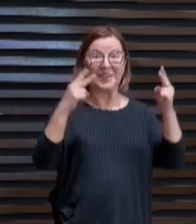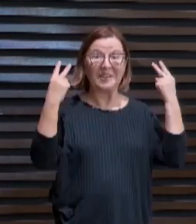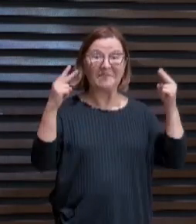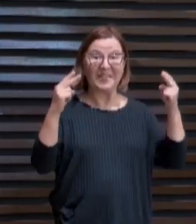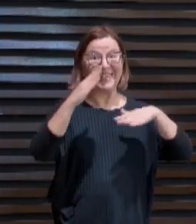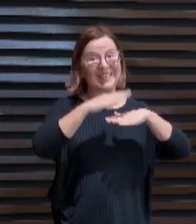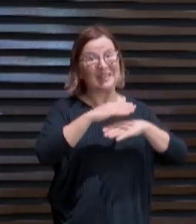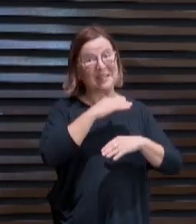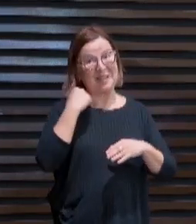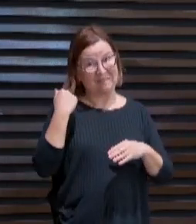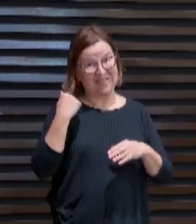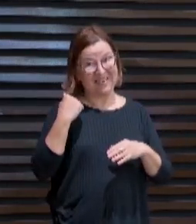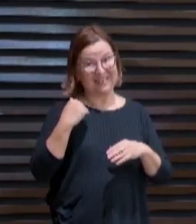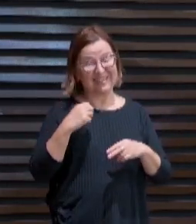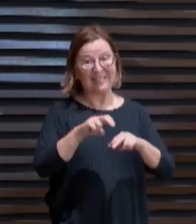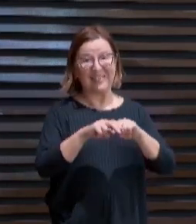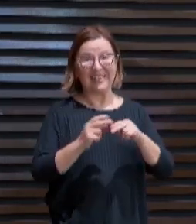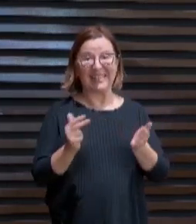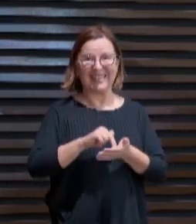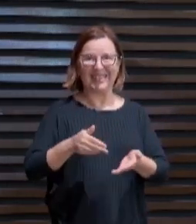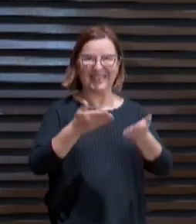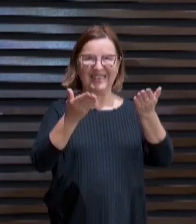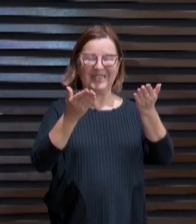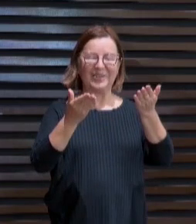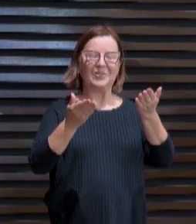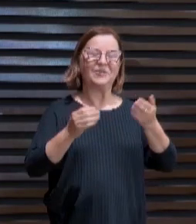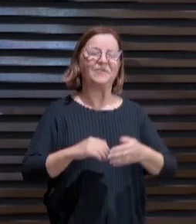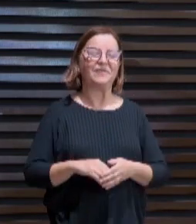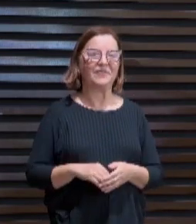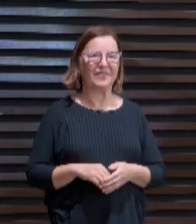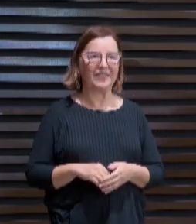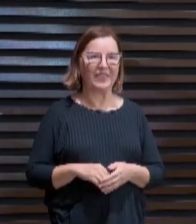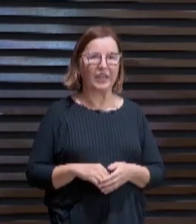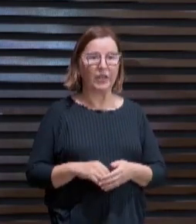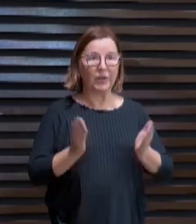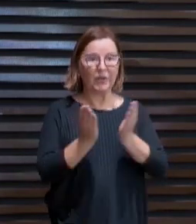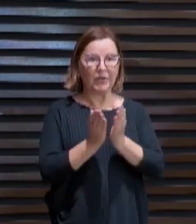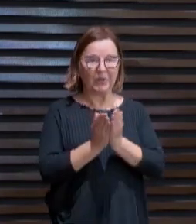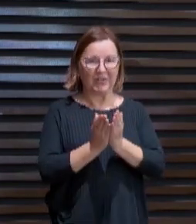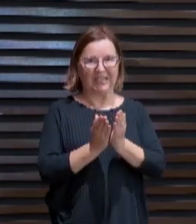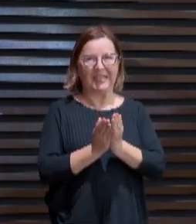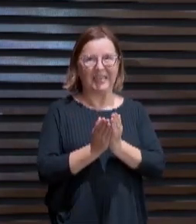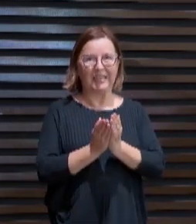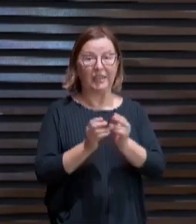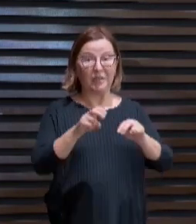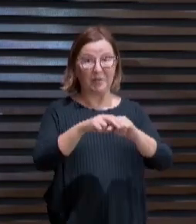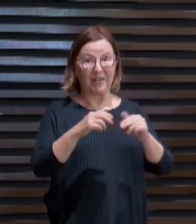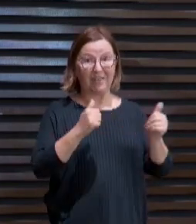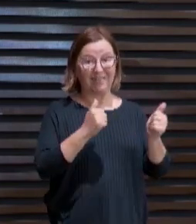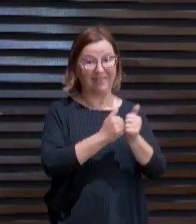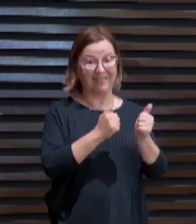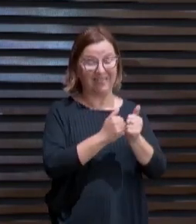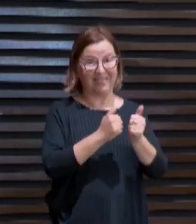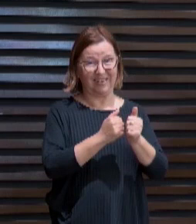ressurreição. Na situação dos discípulos de Esmirna, por causa das perseguições, seria especialmente importante